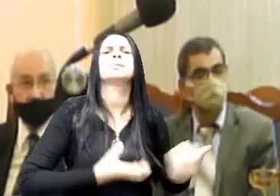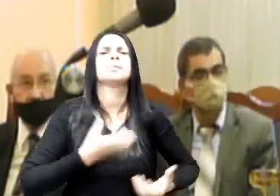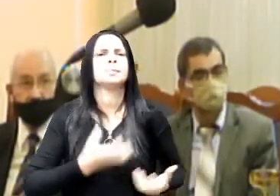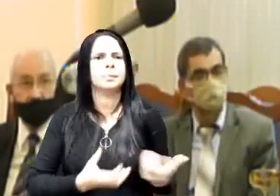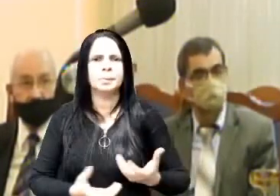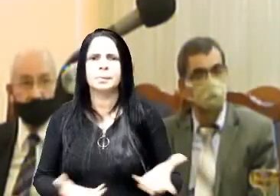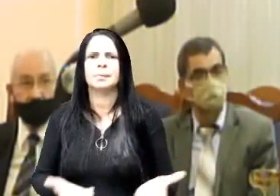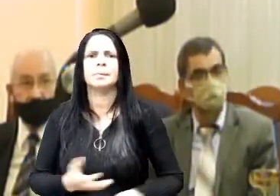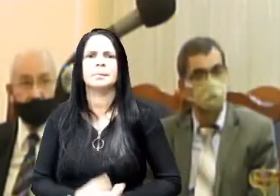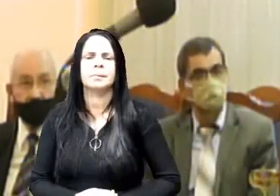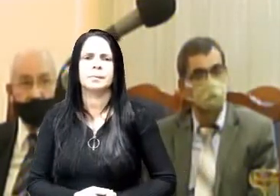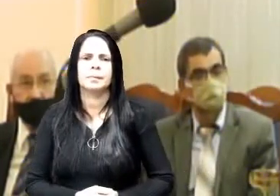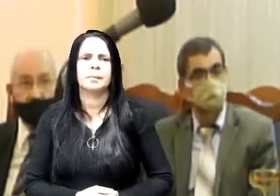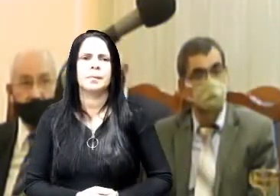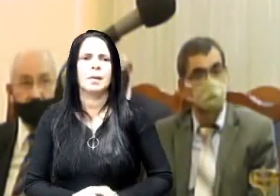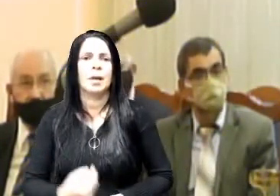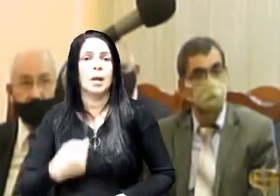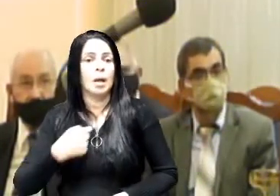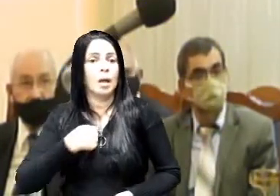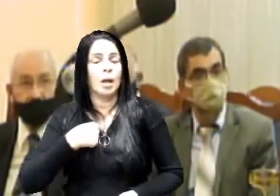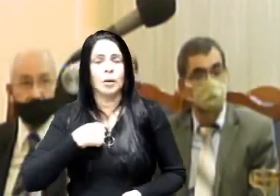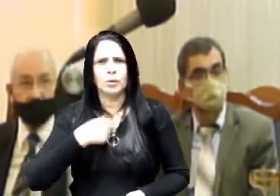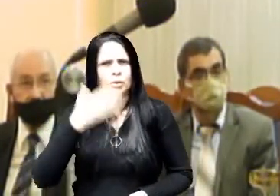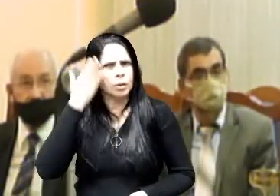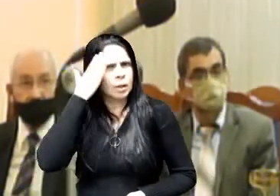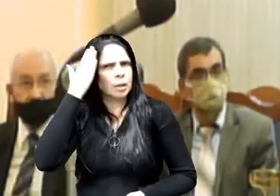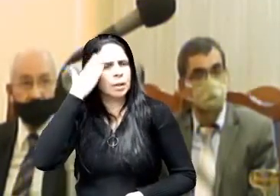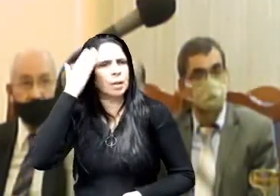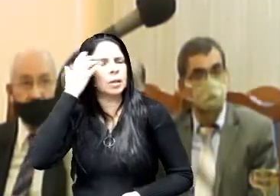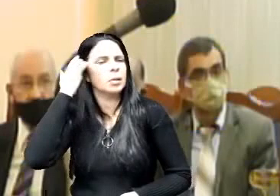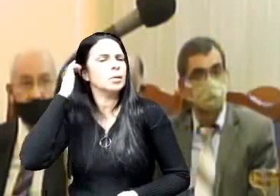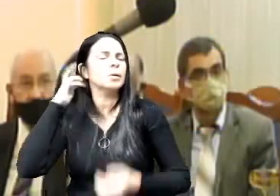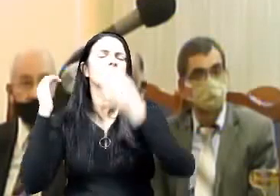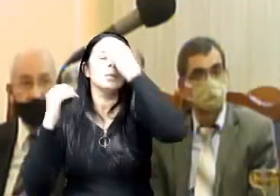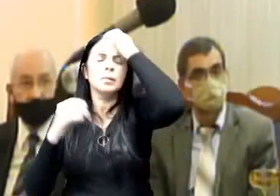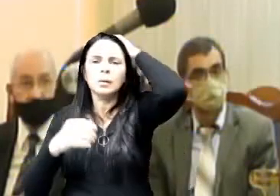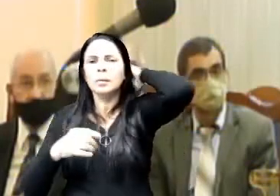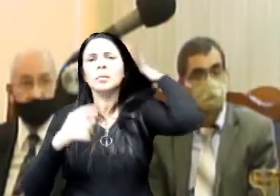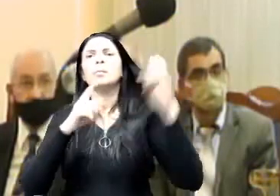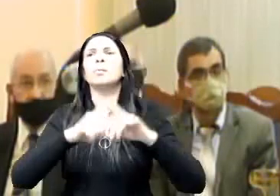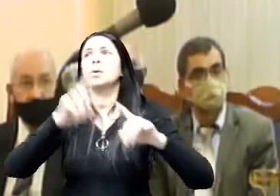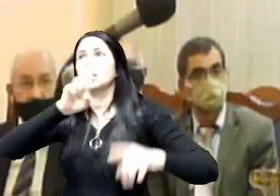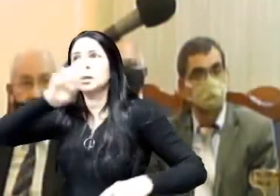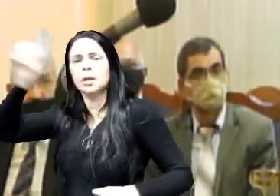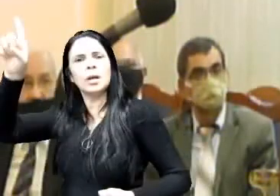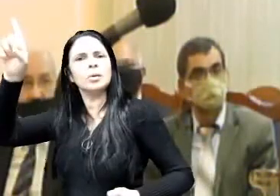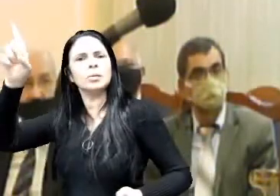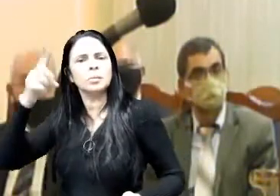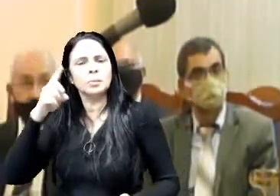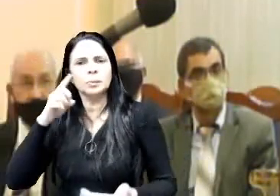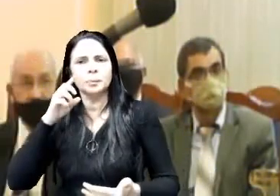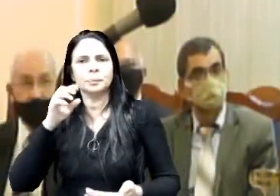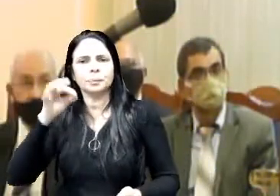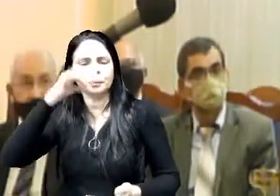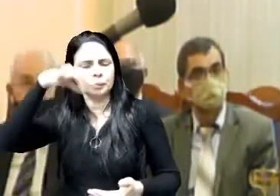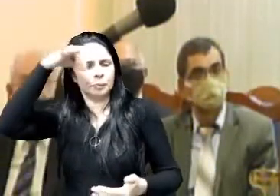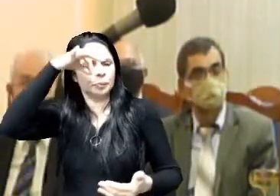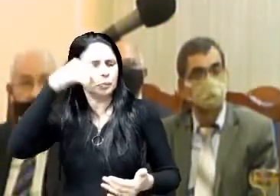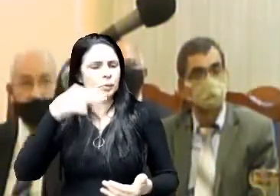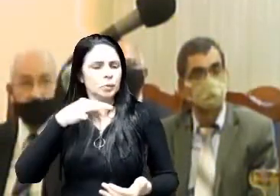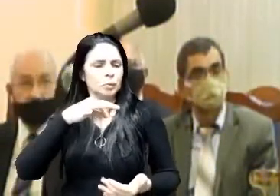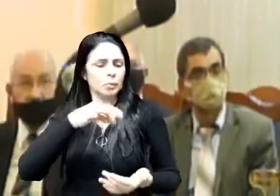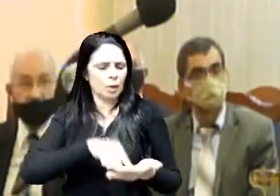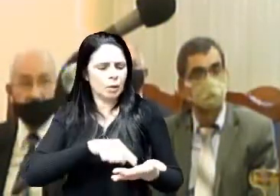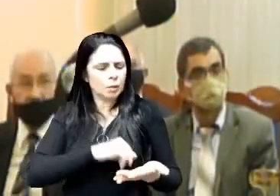Aleluia. Eu estou entendendo esses dias porque Deus me levou para essa carta. Porque o Espírito Santo me prendeu nessa